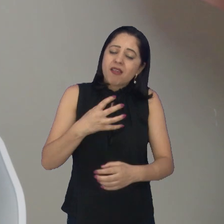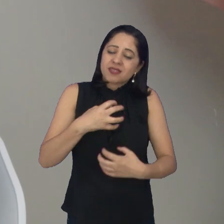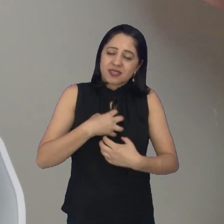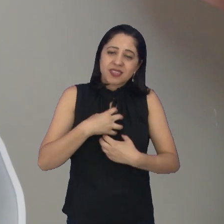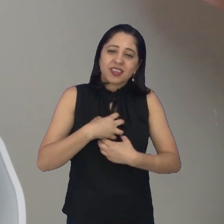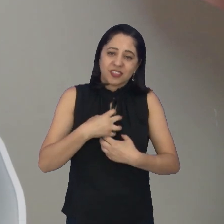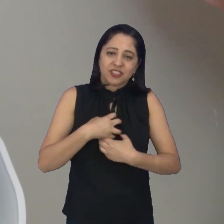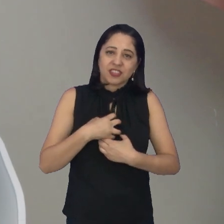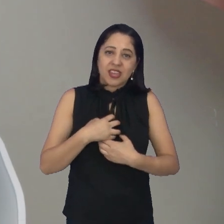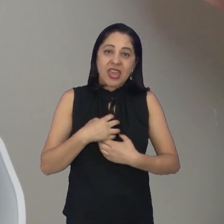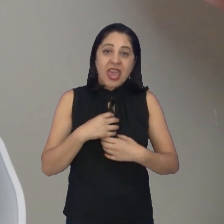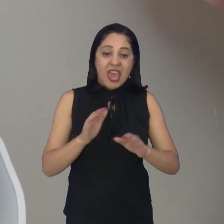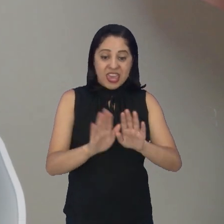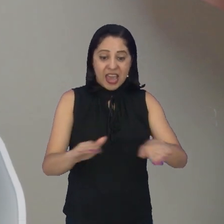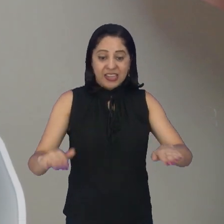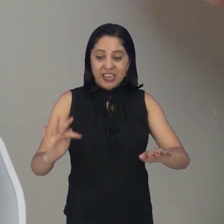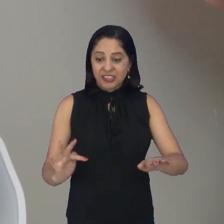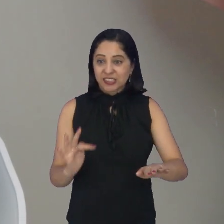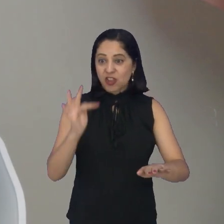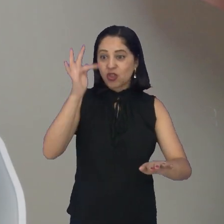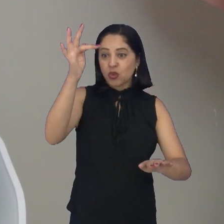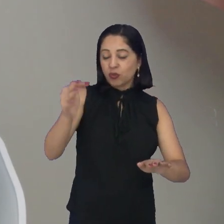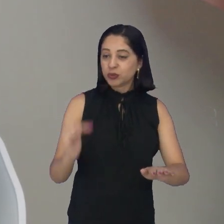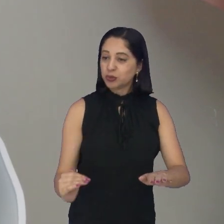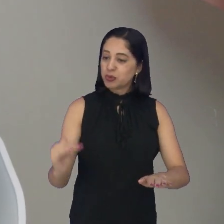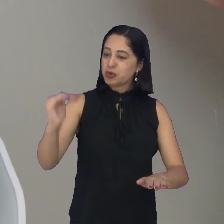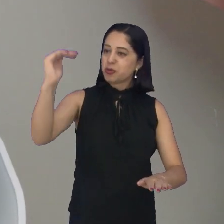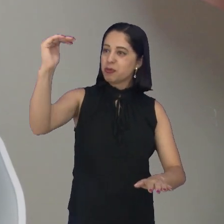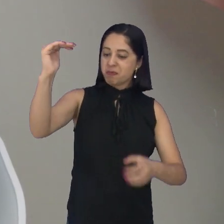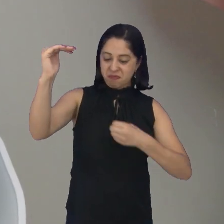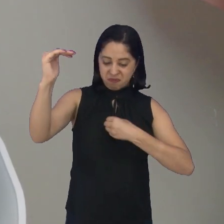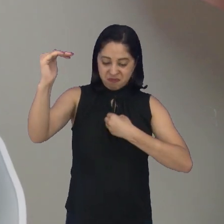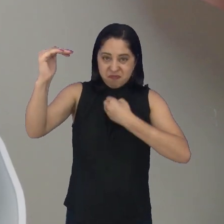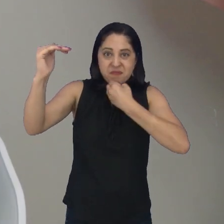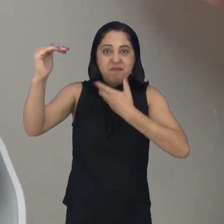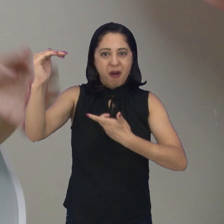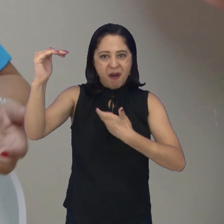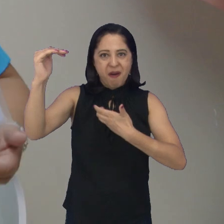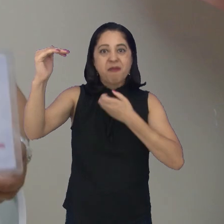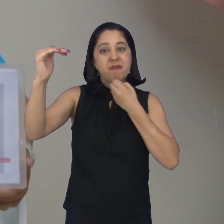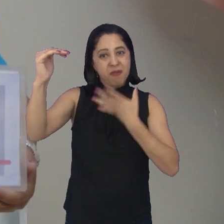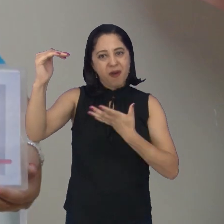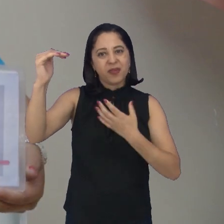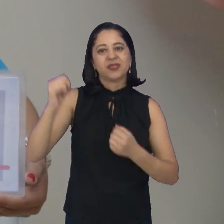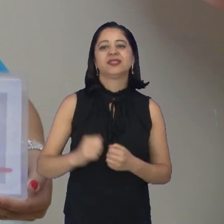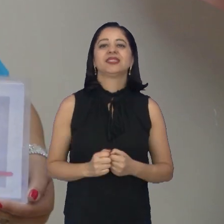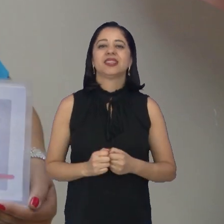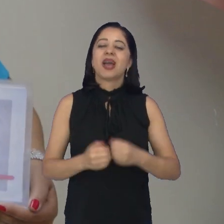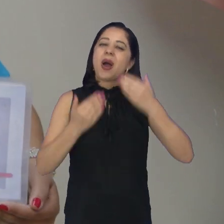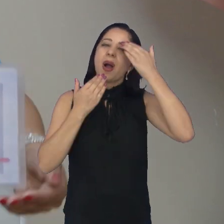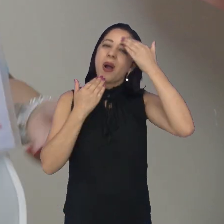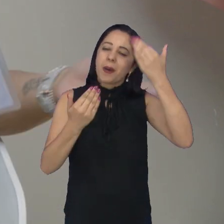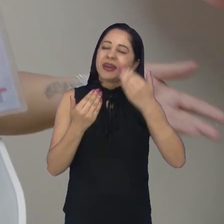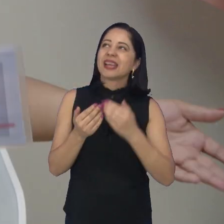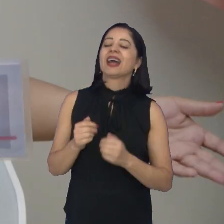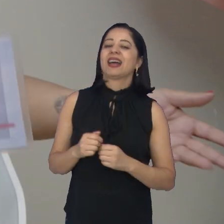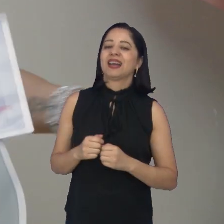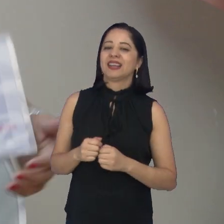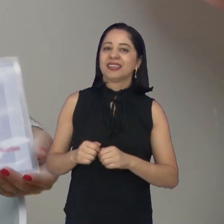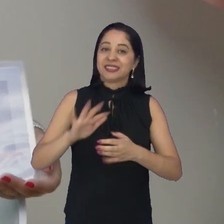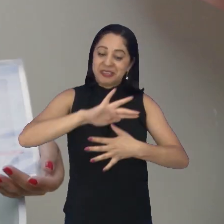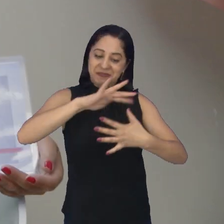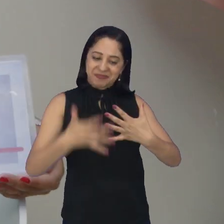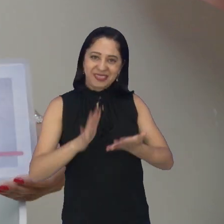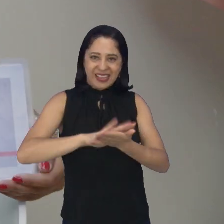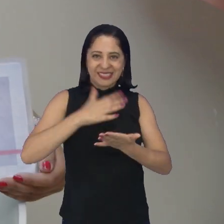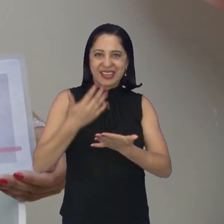claro, com adultos bem resolvidos. Muito obrigada também pela participação aqui da Ana Furtado, fazendo a